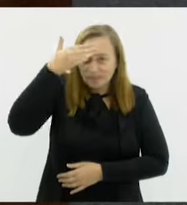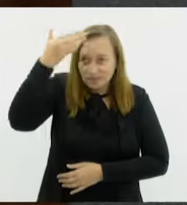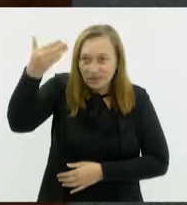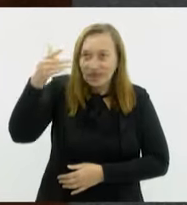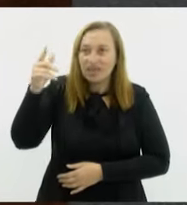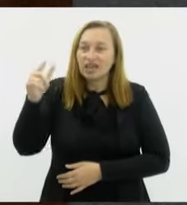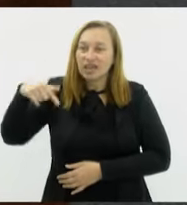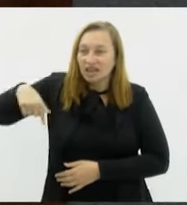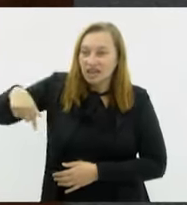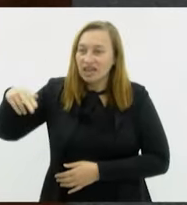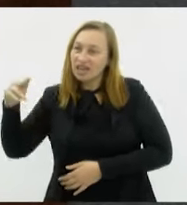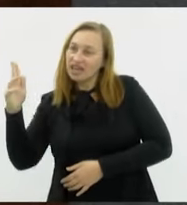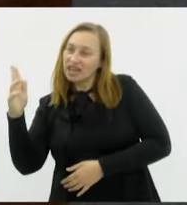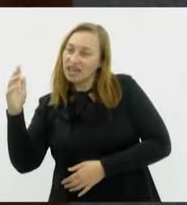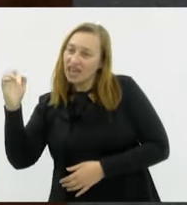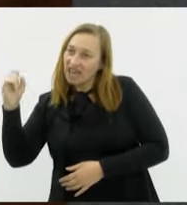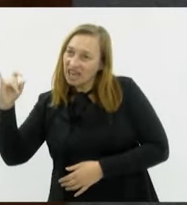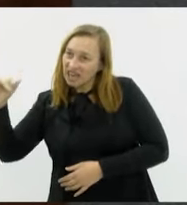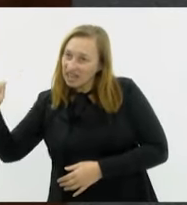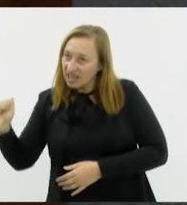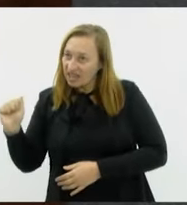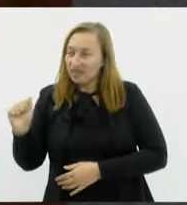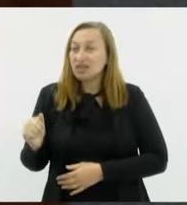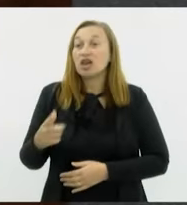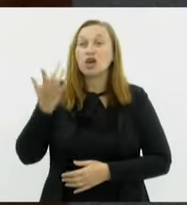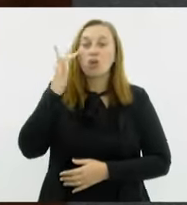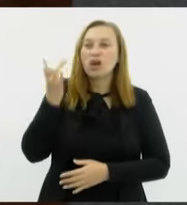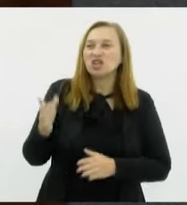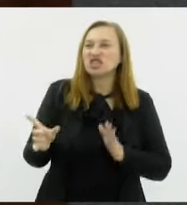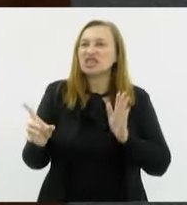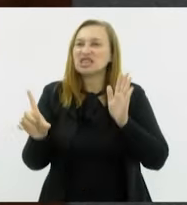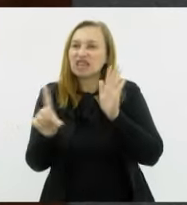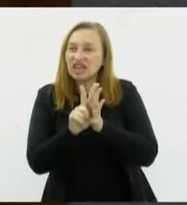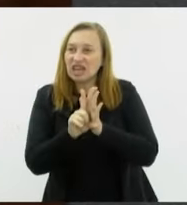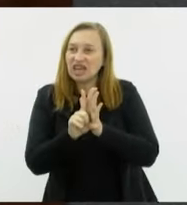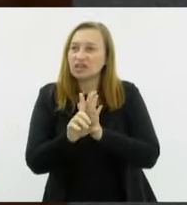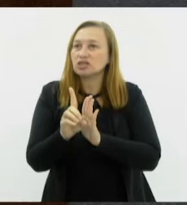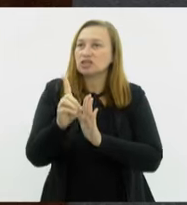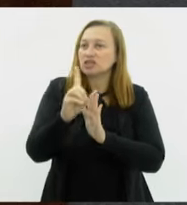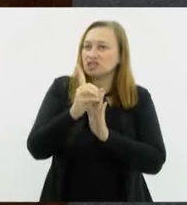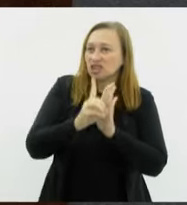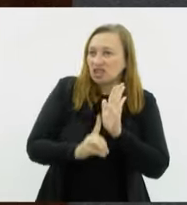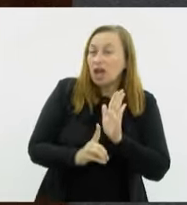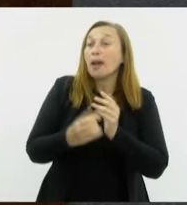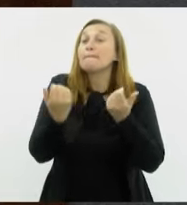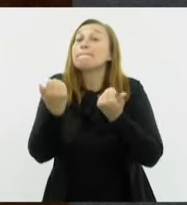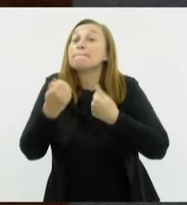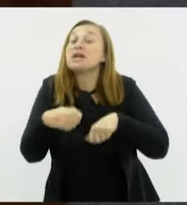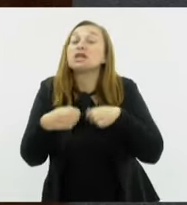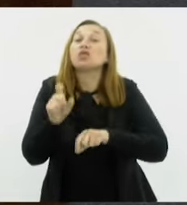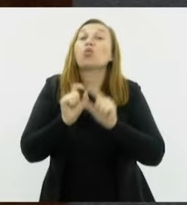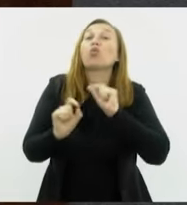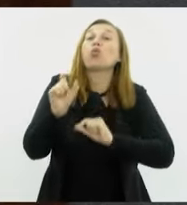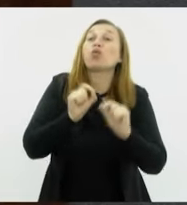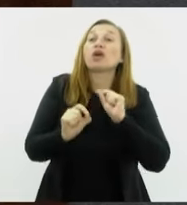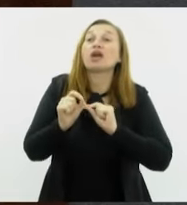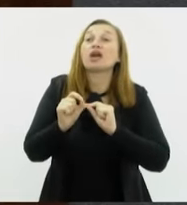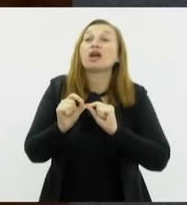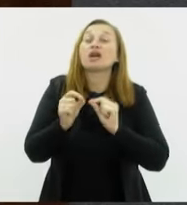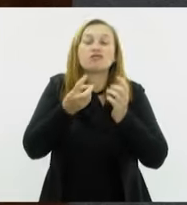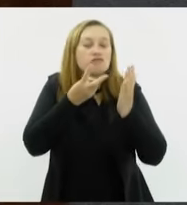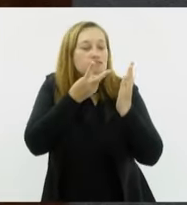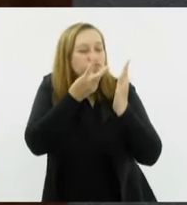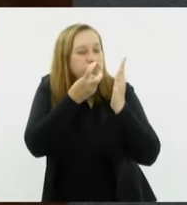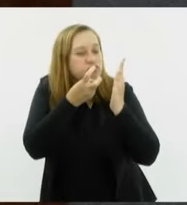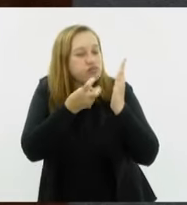que essa lei de diretrizes, ela precisa ser vista